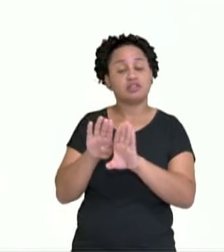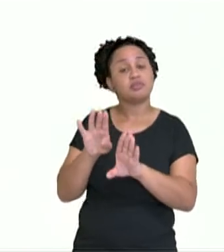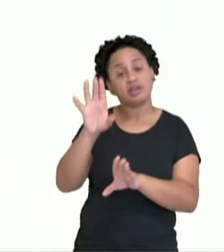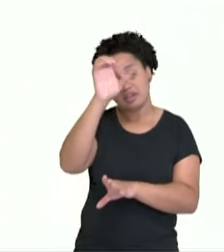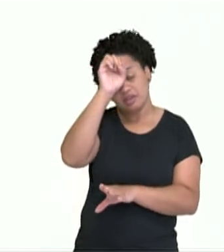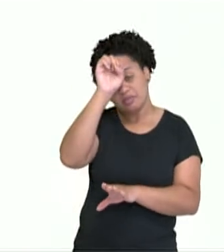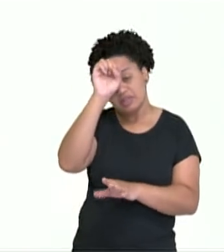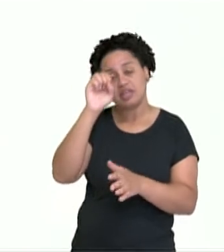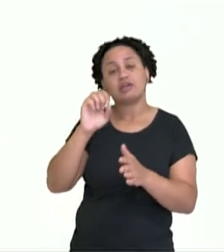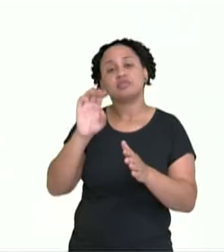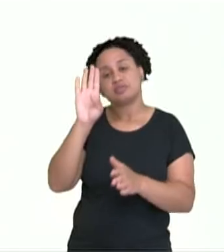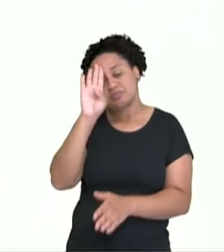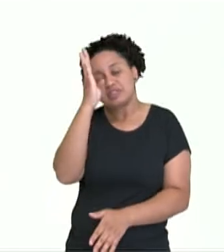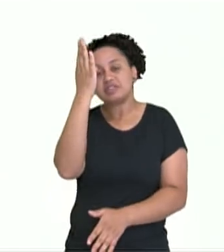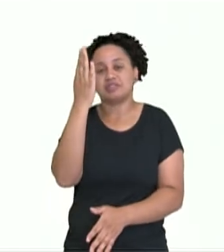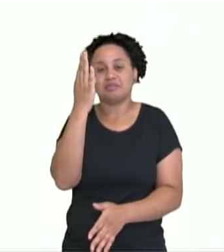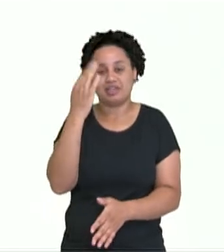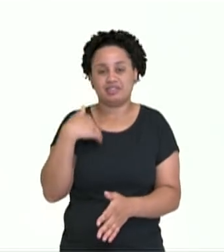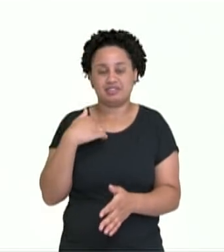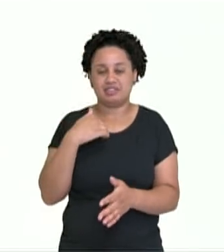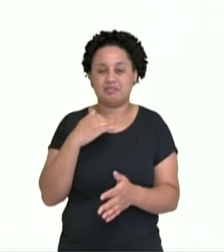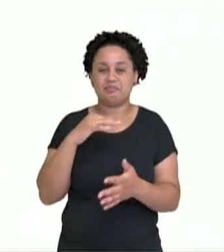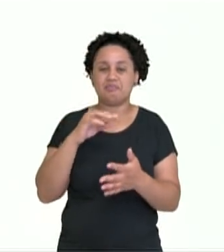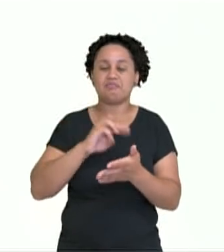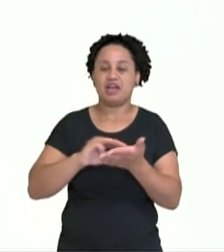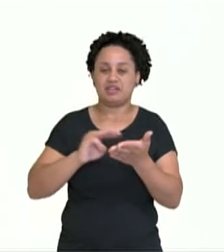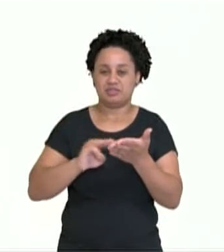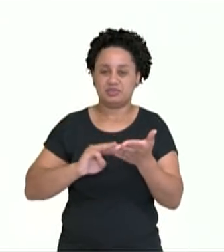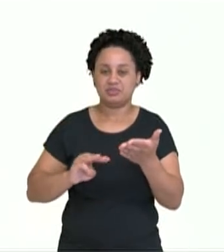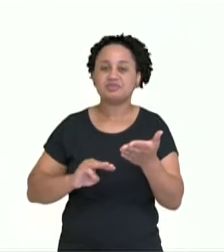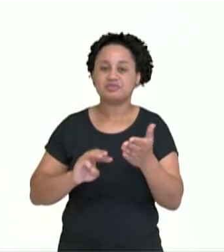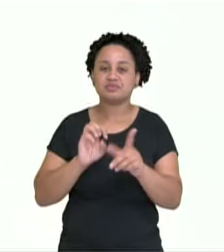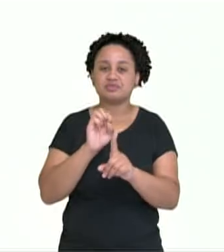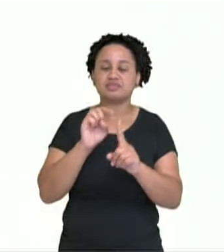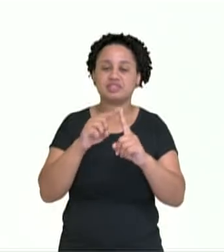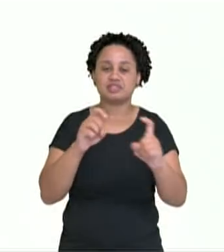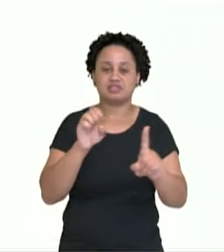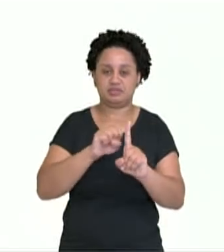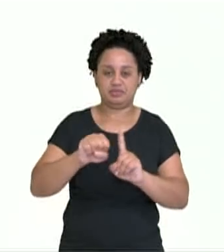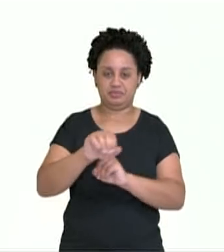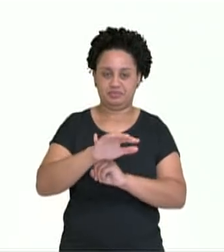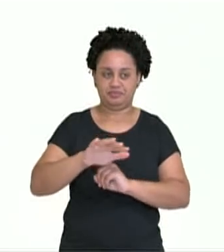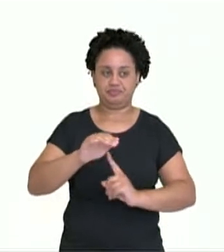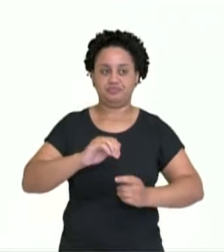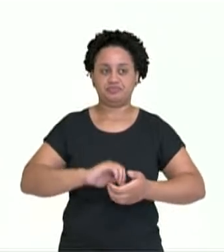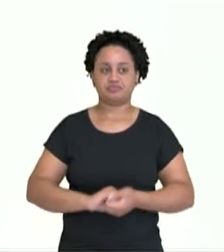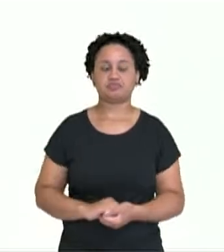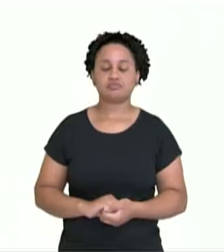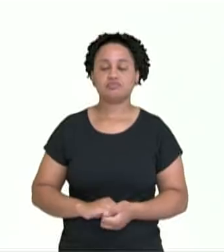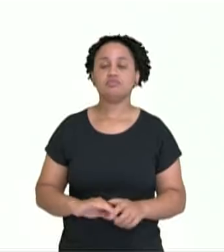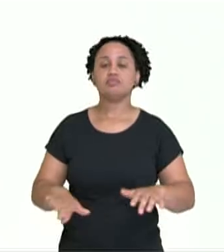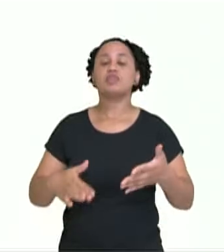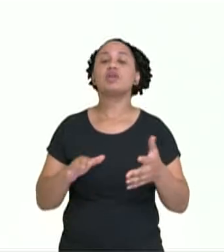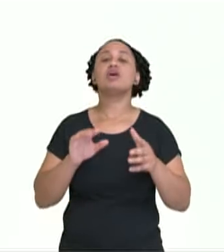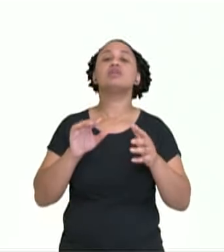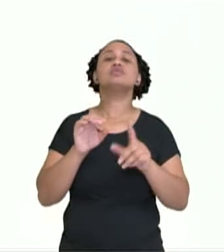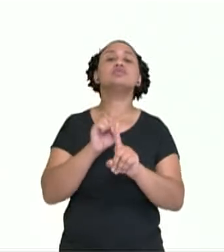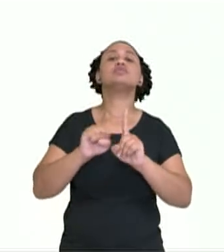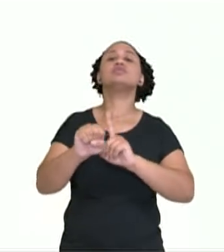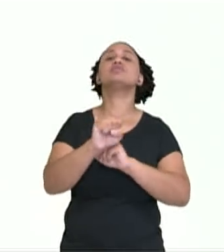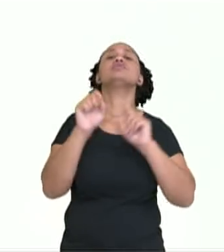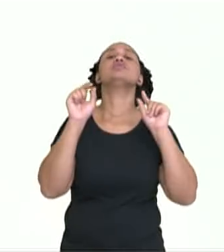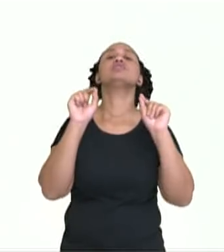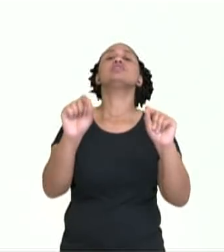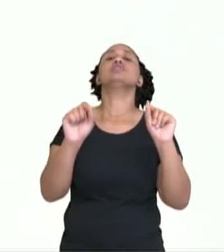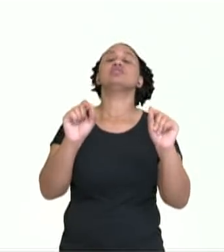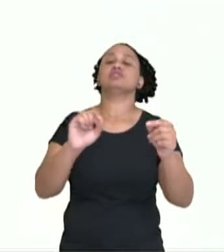principais métodos sociológicos. Beleza? Vamos lá? O que é a Sociologia? A